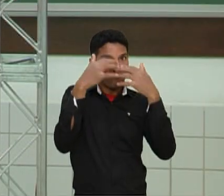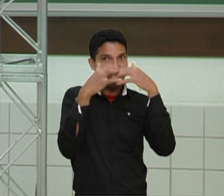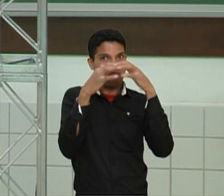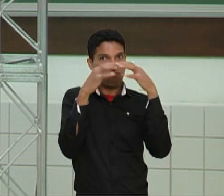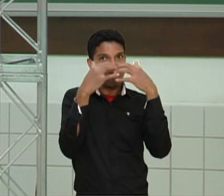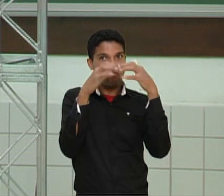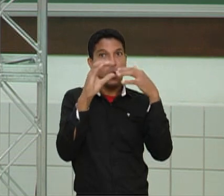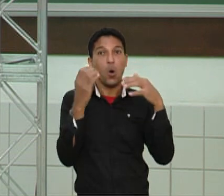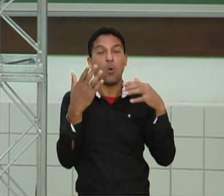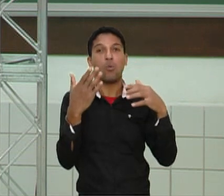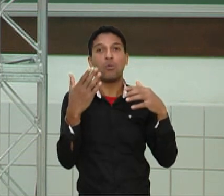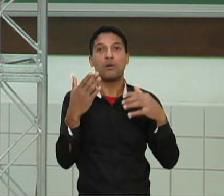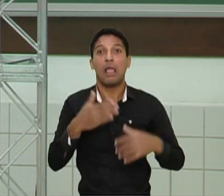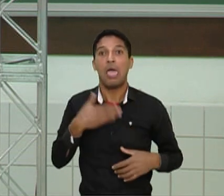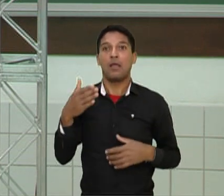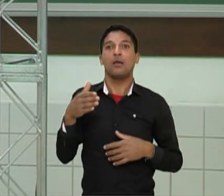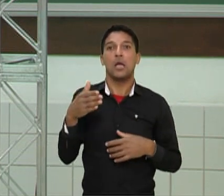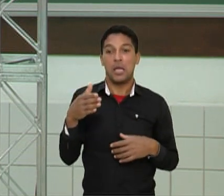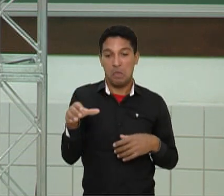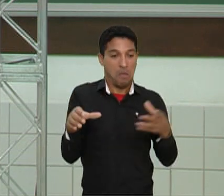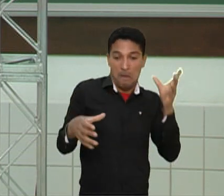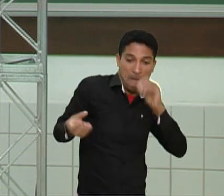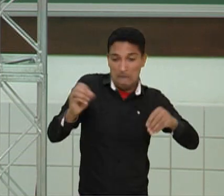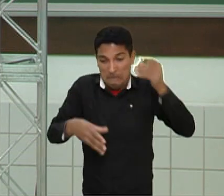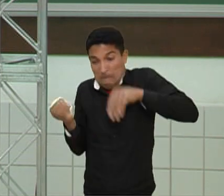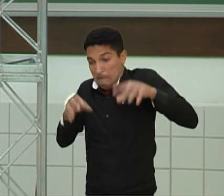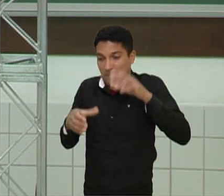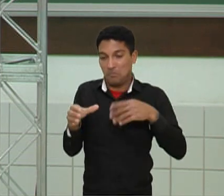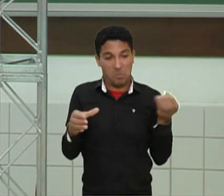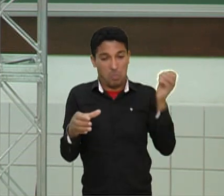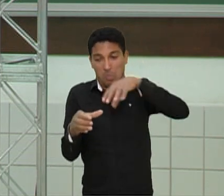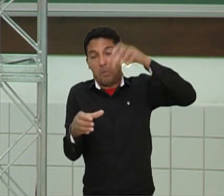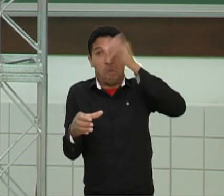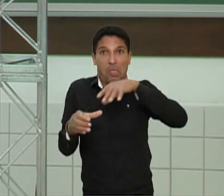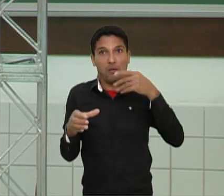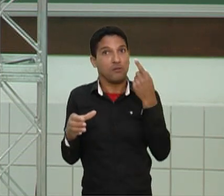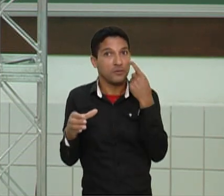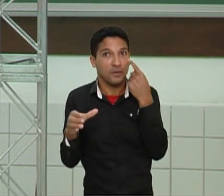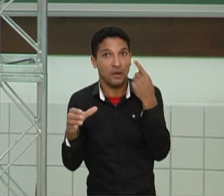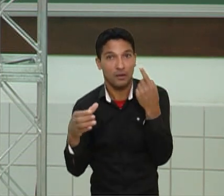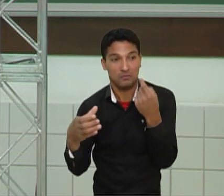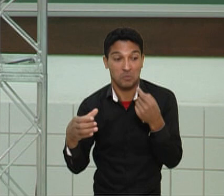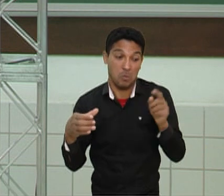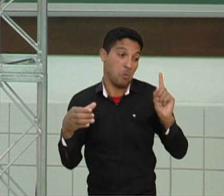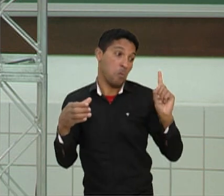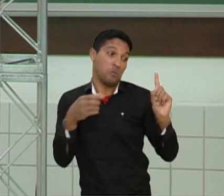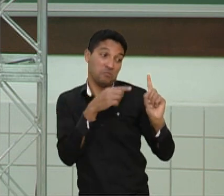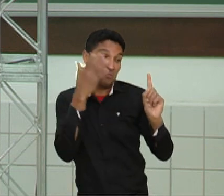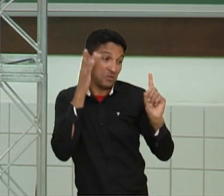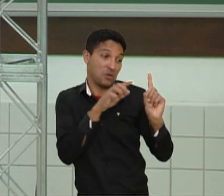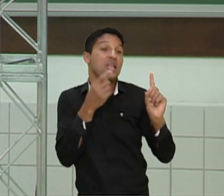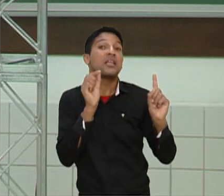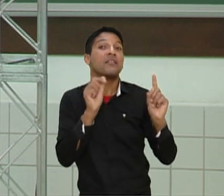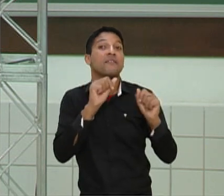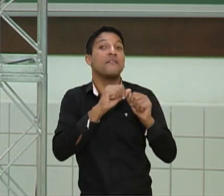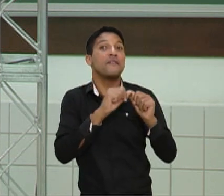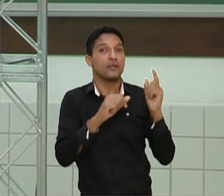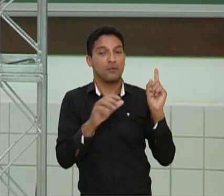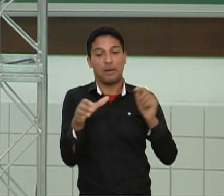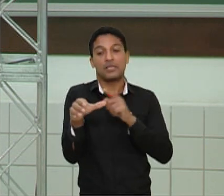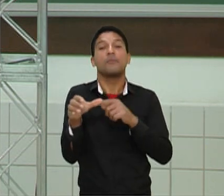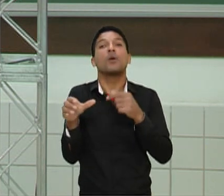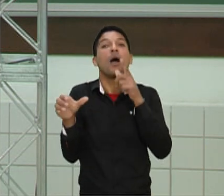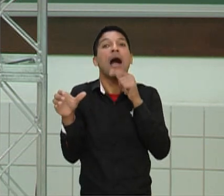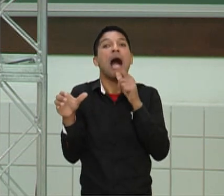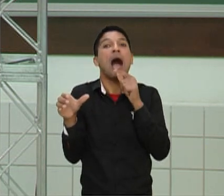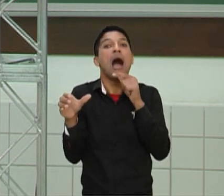isso, ele começou a misturar as substâncias. Então, para começar, ele pegou a